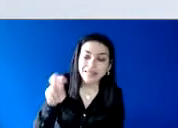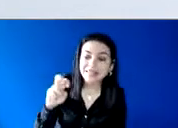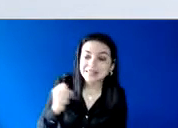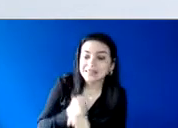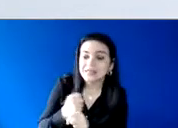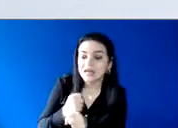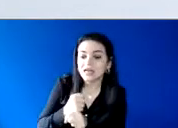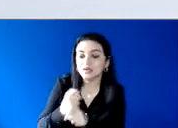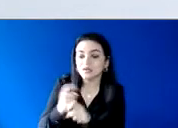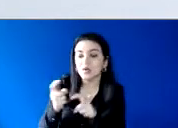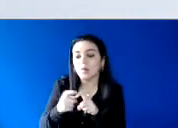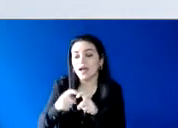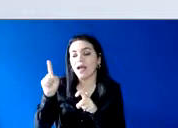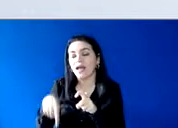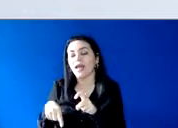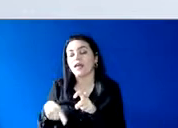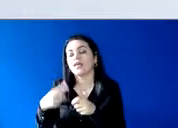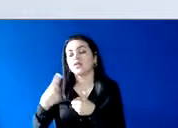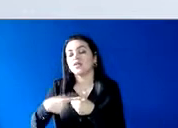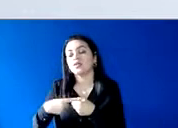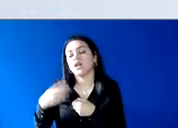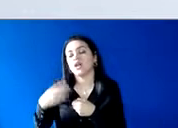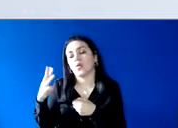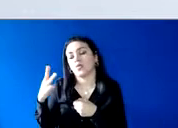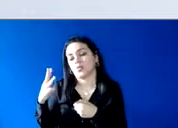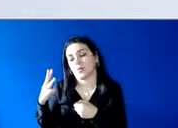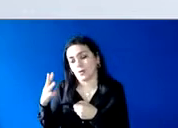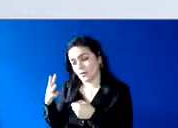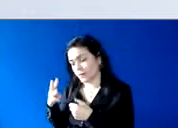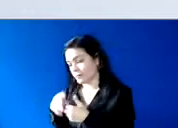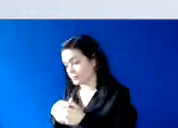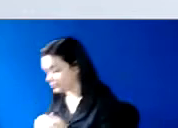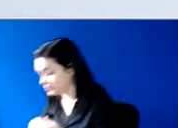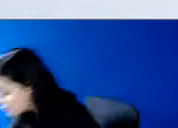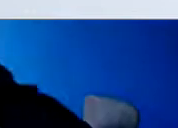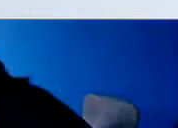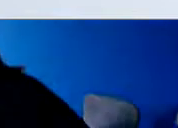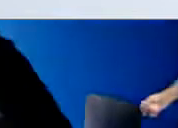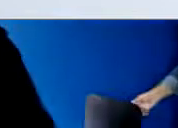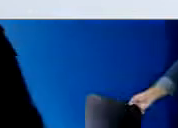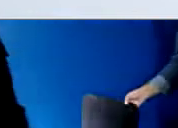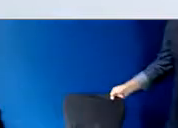interior do Maranhão. E onde eu trabalhava não tinha nem ultrassonografia. Não tinha